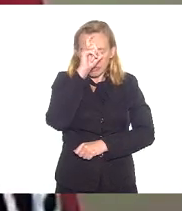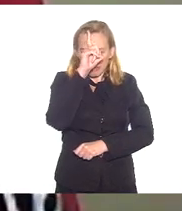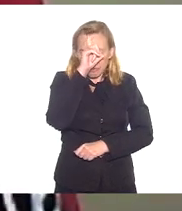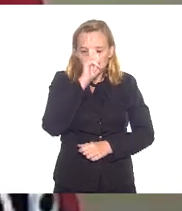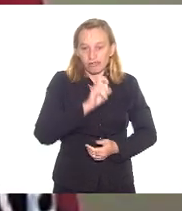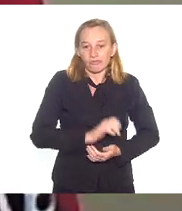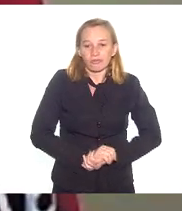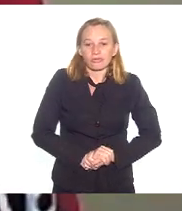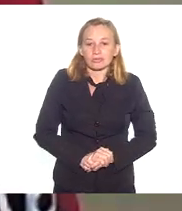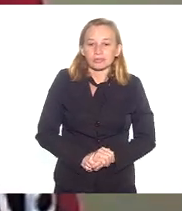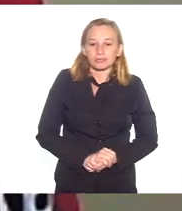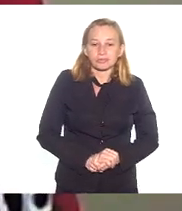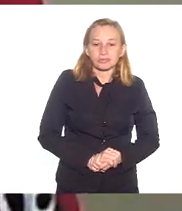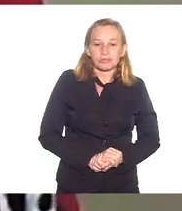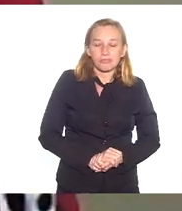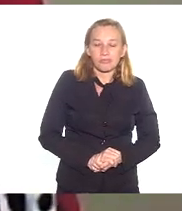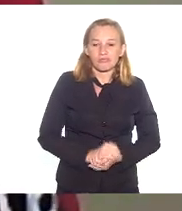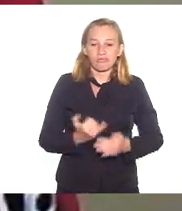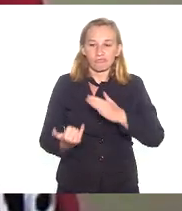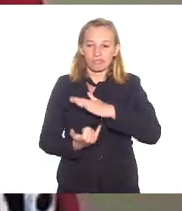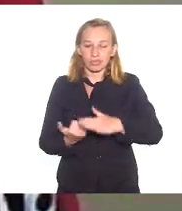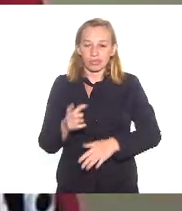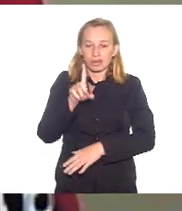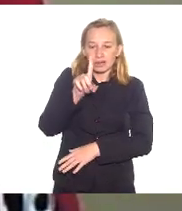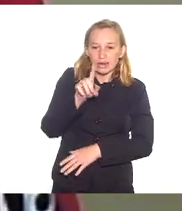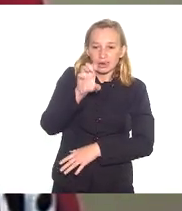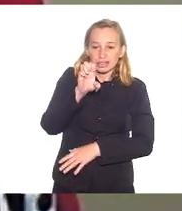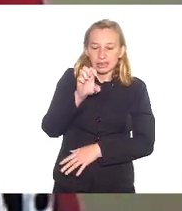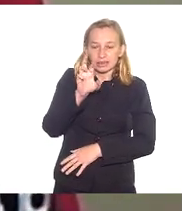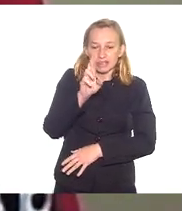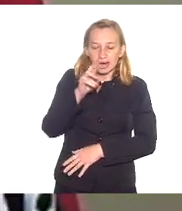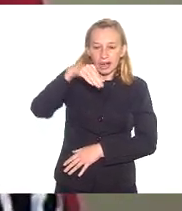lá atrás, no Instituto de Dermatologia